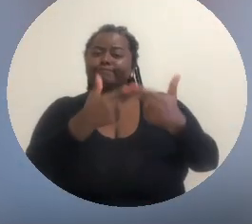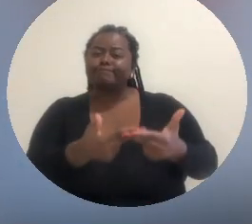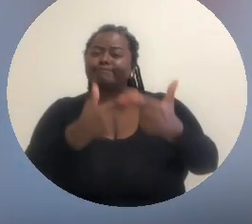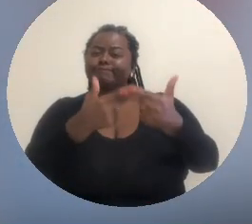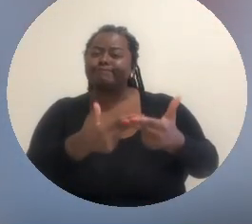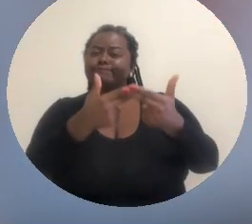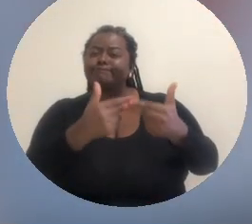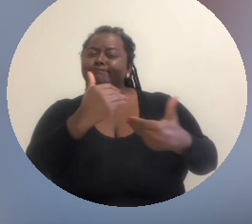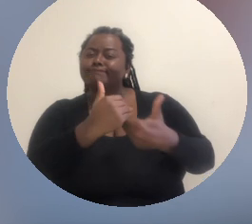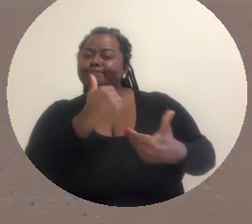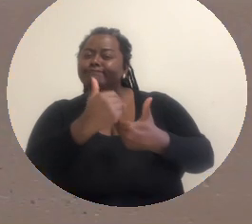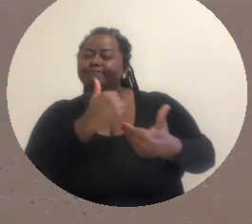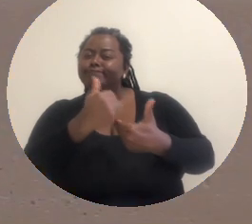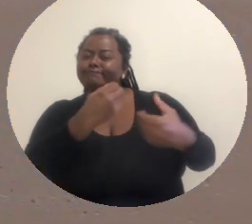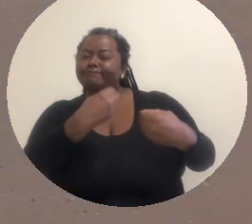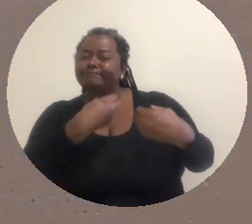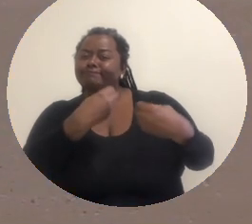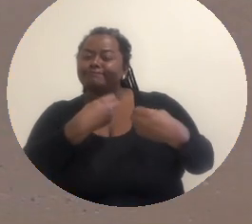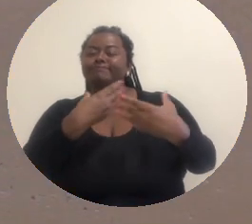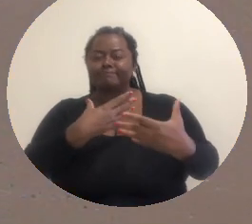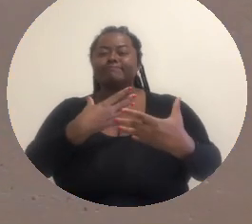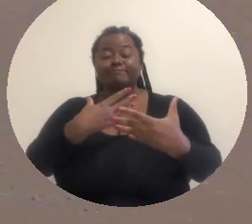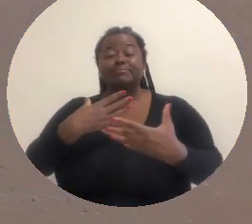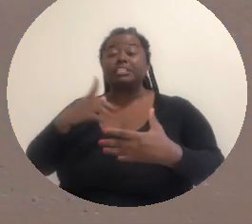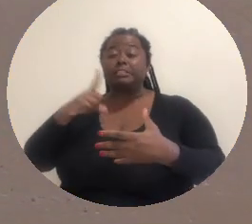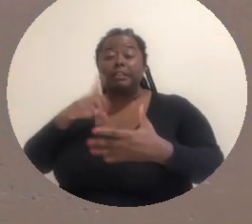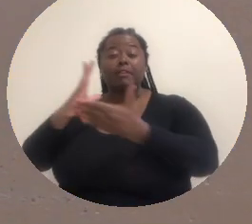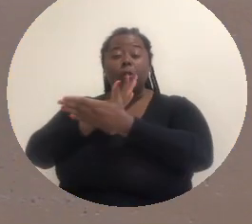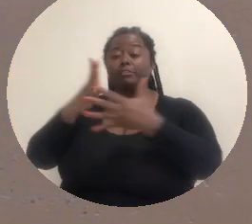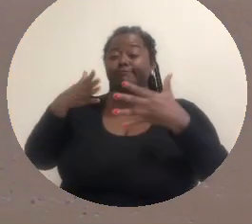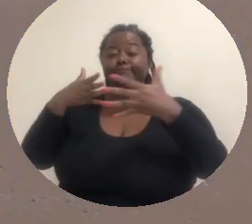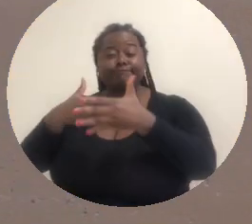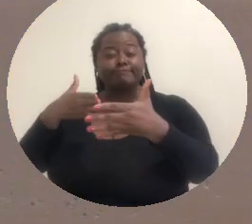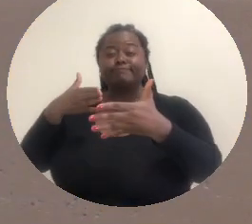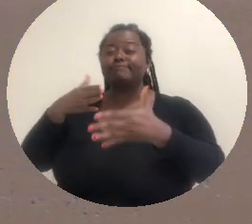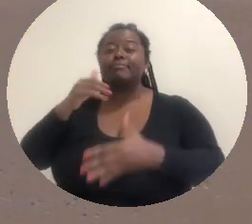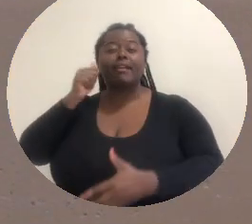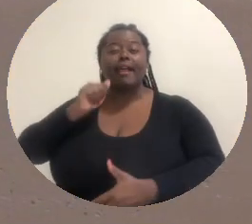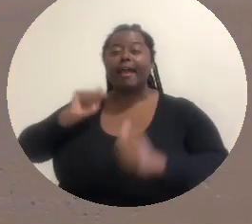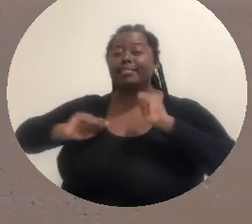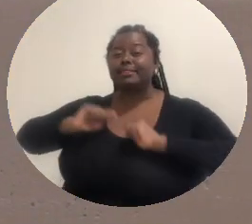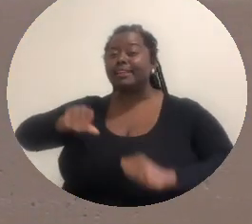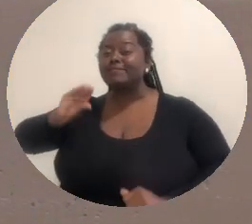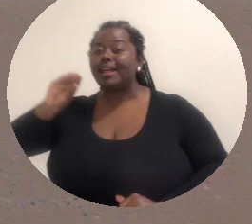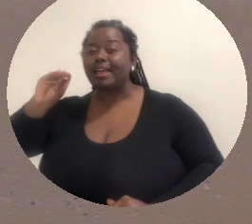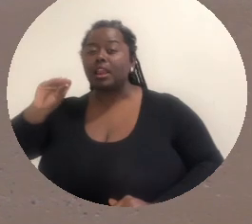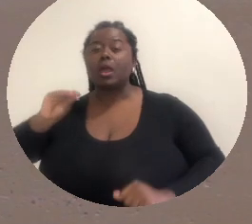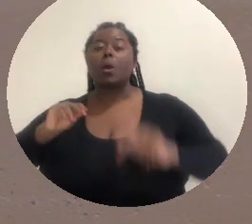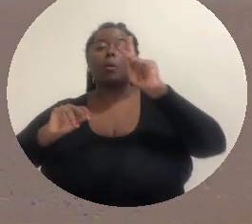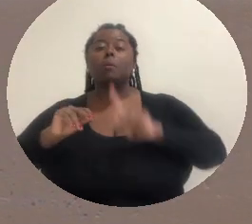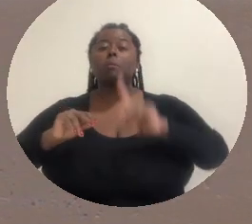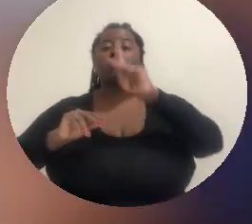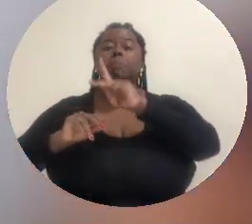Tivemos empecilhos, a nossa atriz falando e o padre rezando a missa. Aí entrava o padre falando